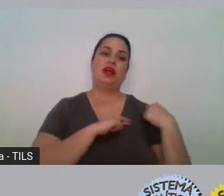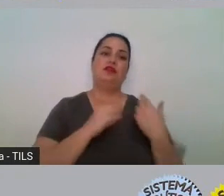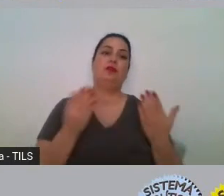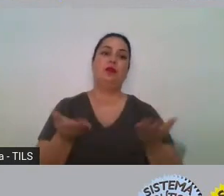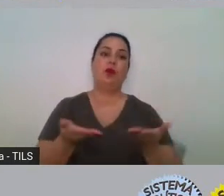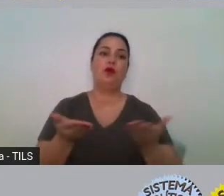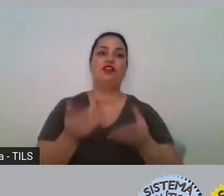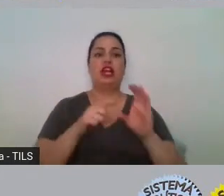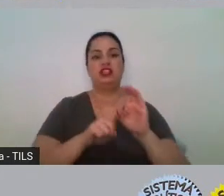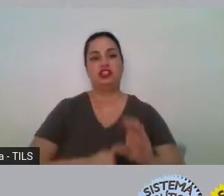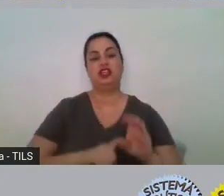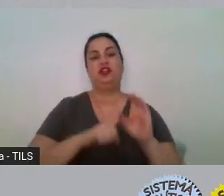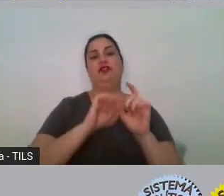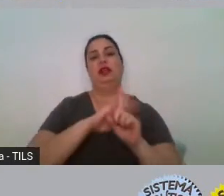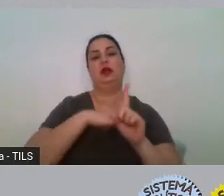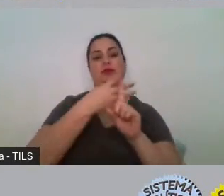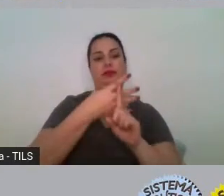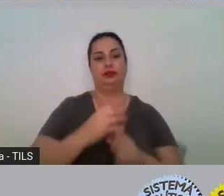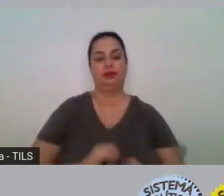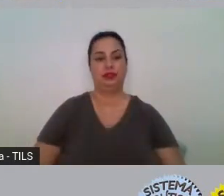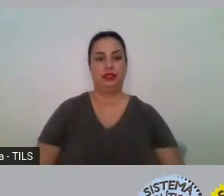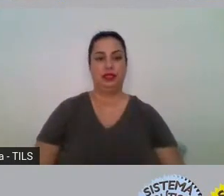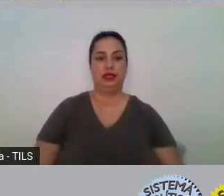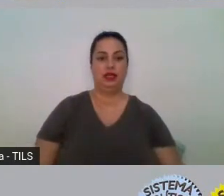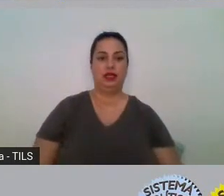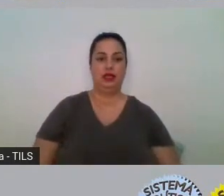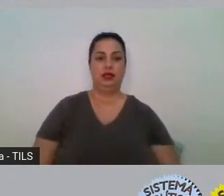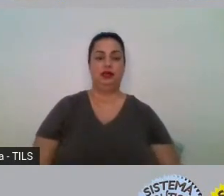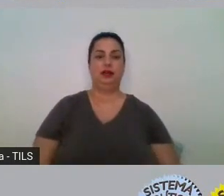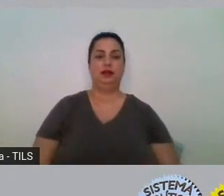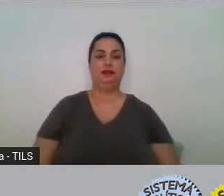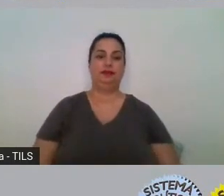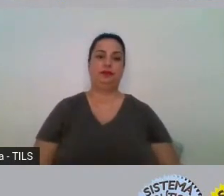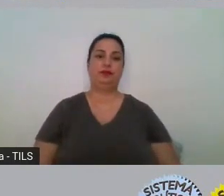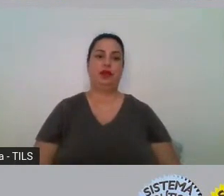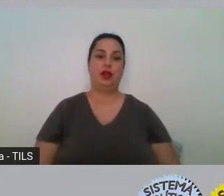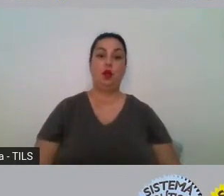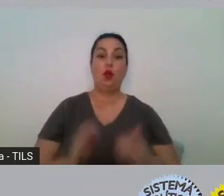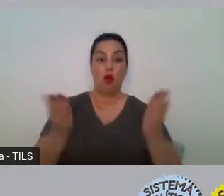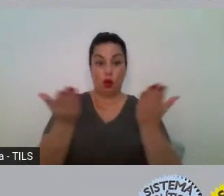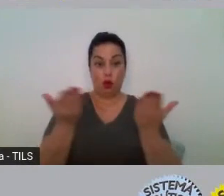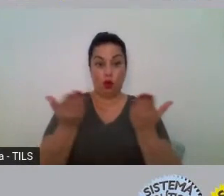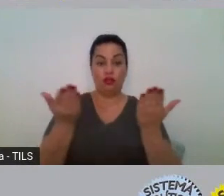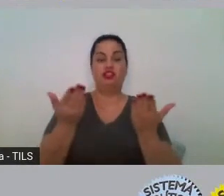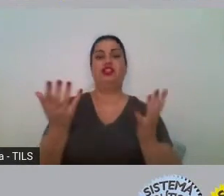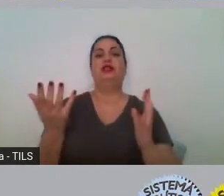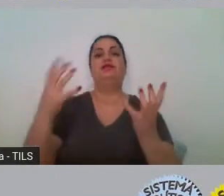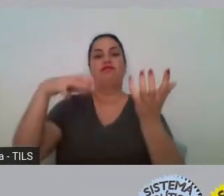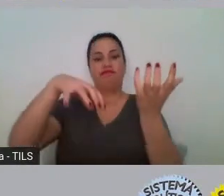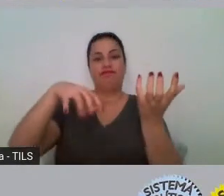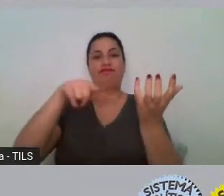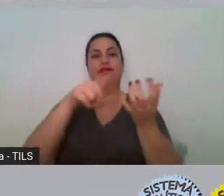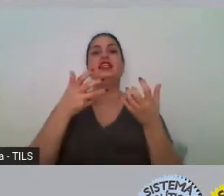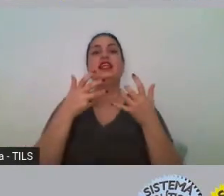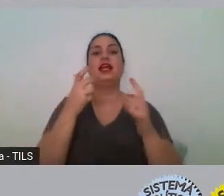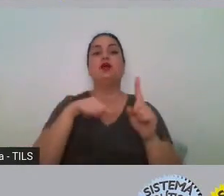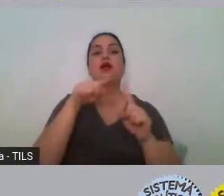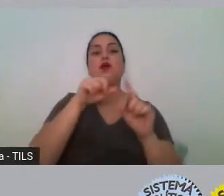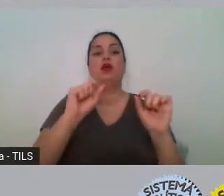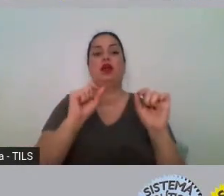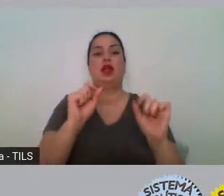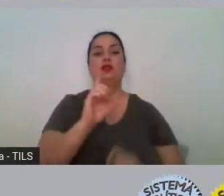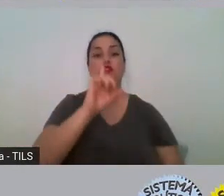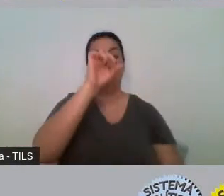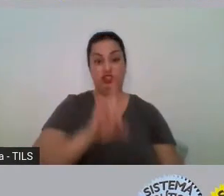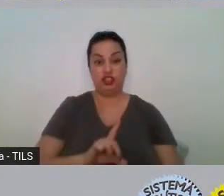ainda dentro desse Congresso, pretendem liquidar todos os nossos direitos. E aí inaugurar o que eu estou chamando de Estado gestor da barbárie.